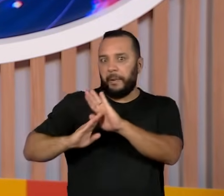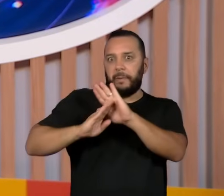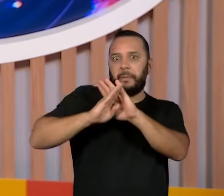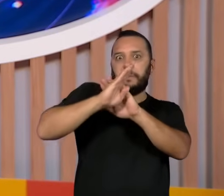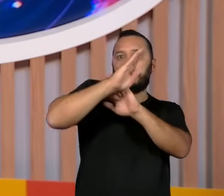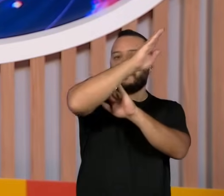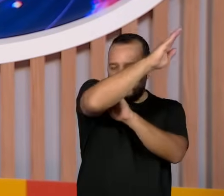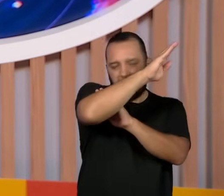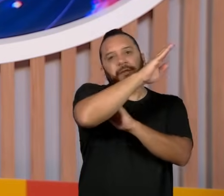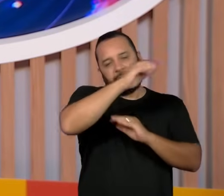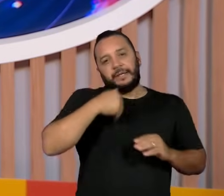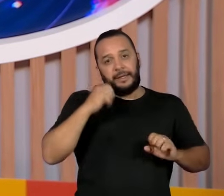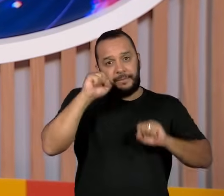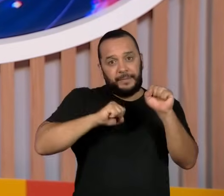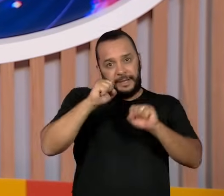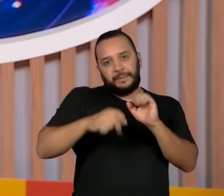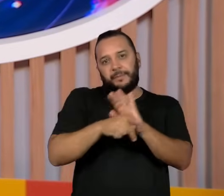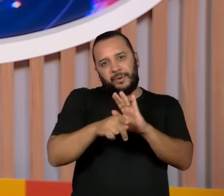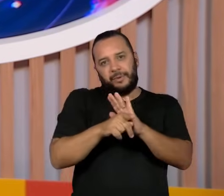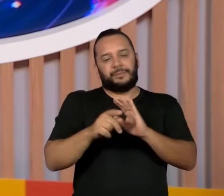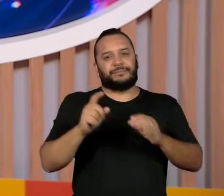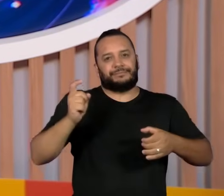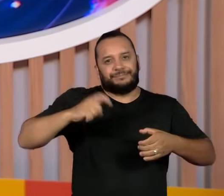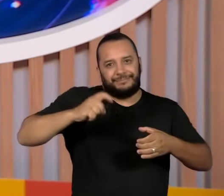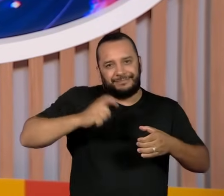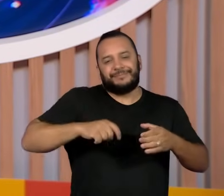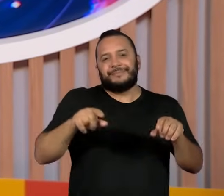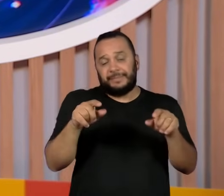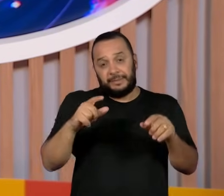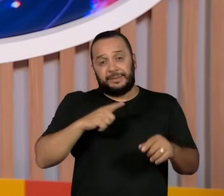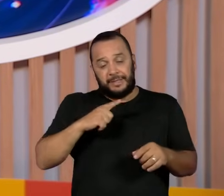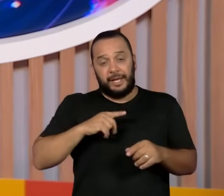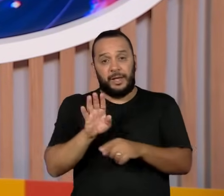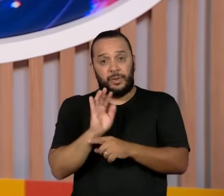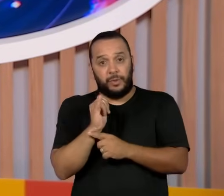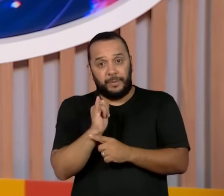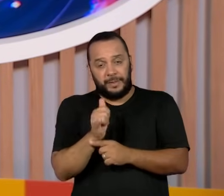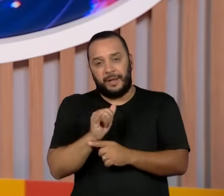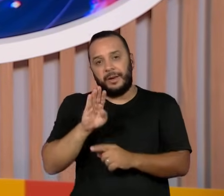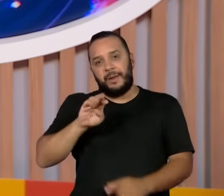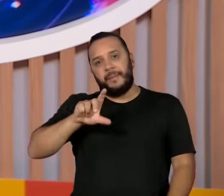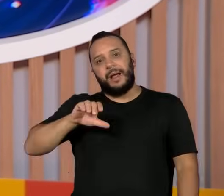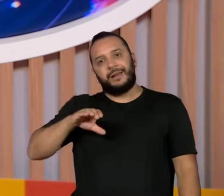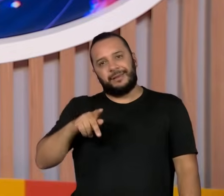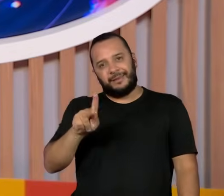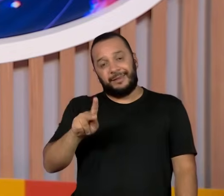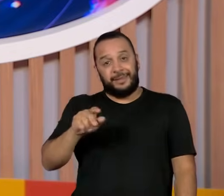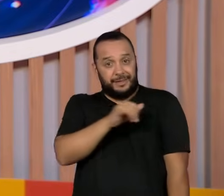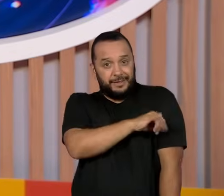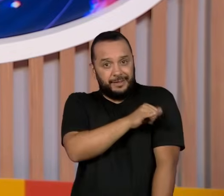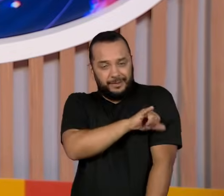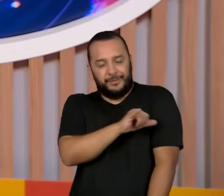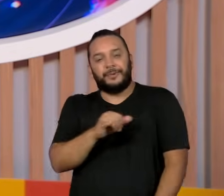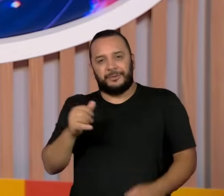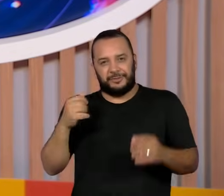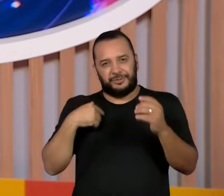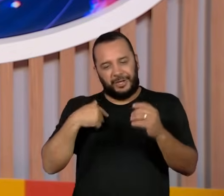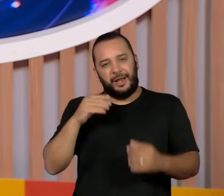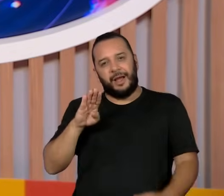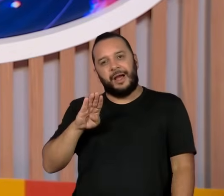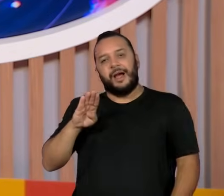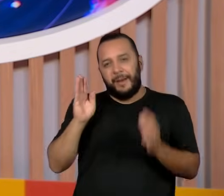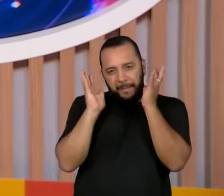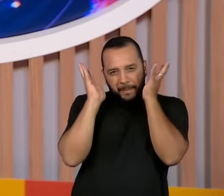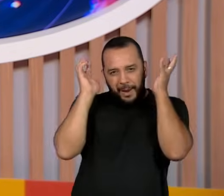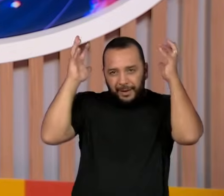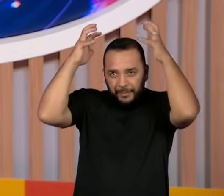Black Hill e no Carlos da Fé. O documentário Black Hill, Black Power mergulha nessa história e a gente foi conversar